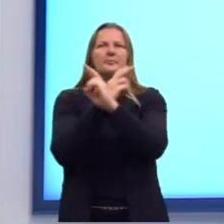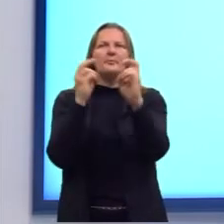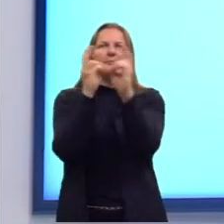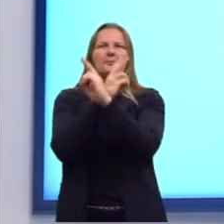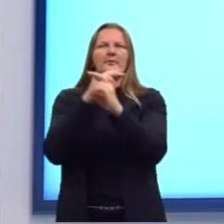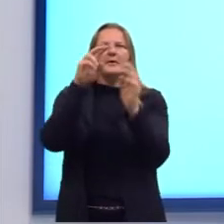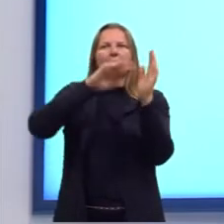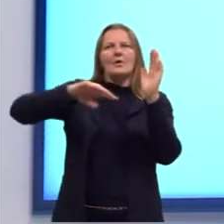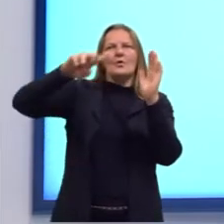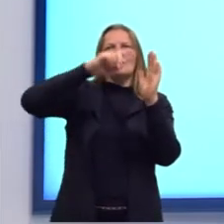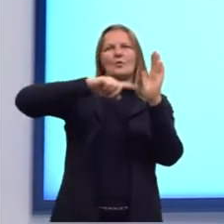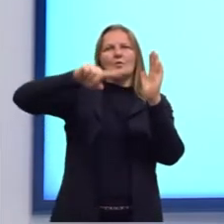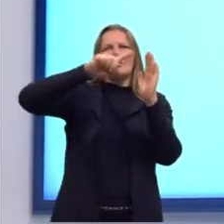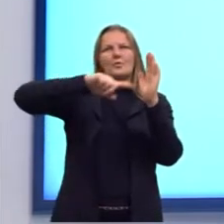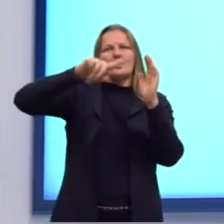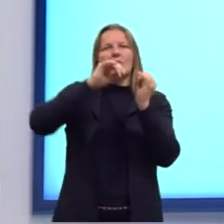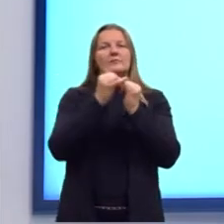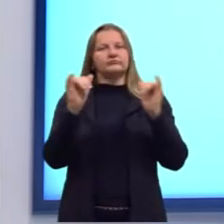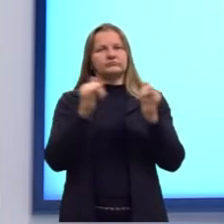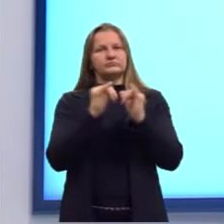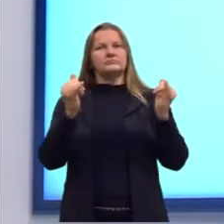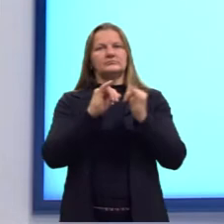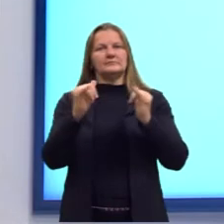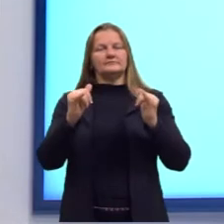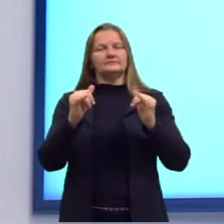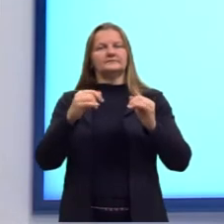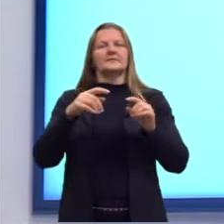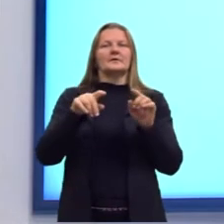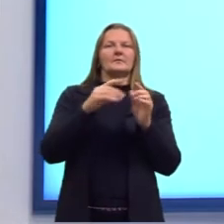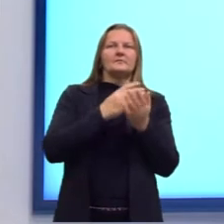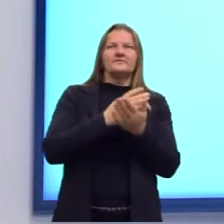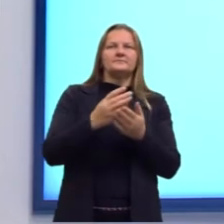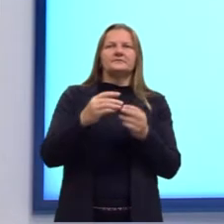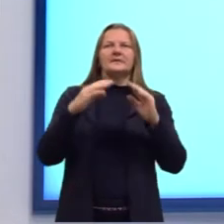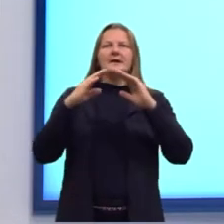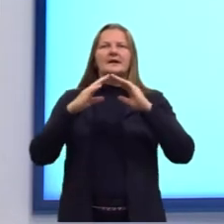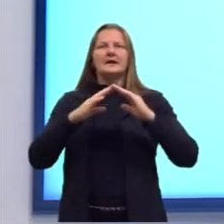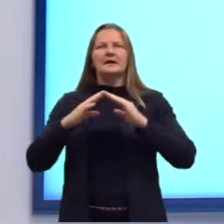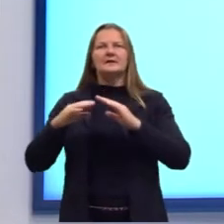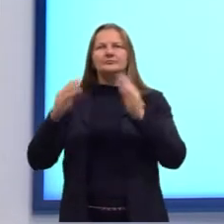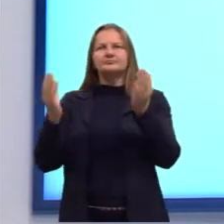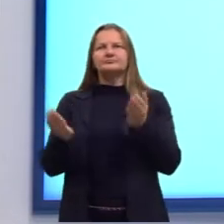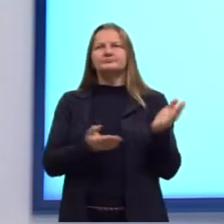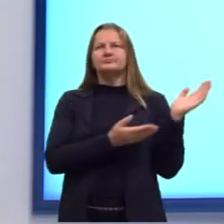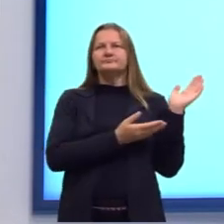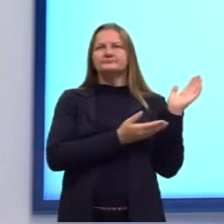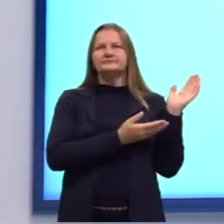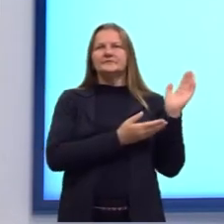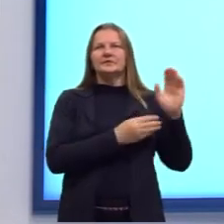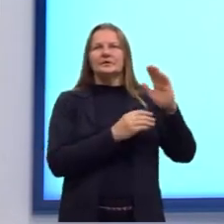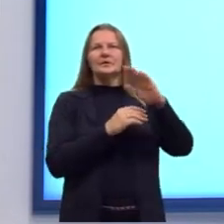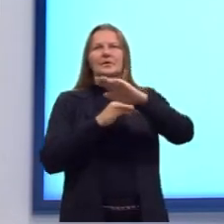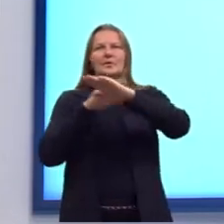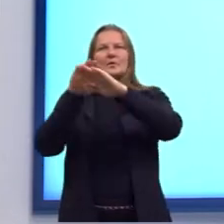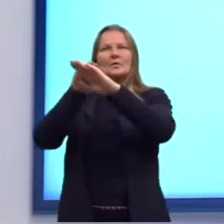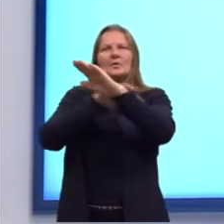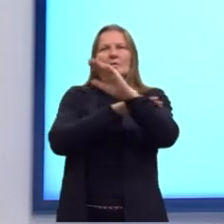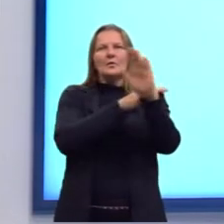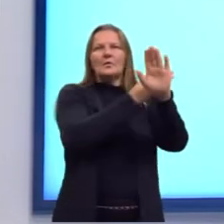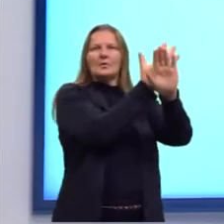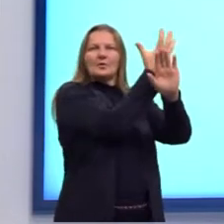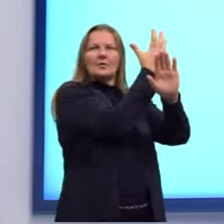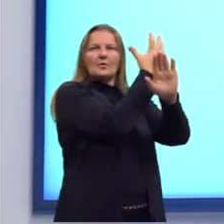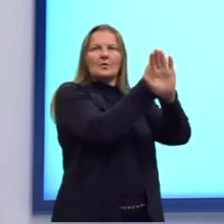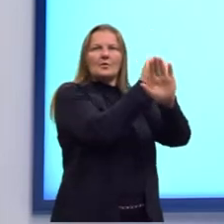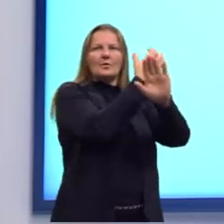também é mecânica e se transforma em elétricas e aqui nessas casinhas a gente tem alguns painéis Solares né que daí a gente